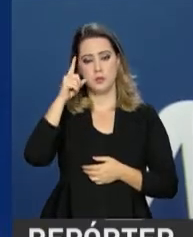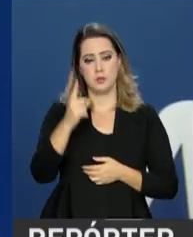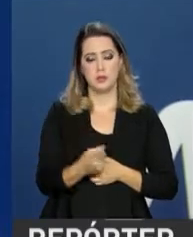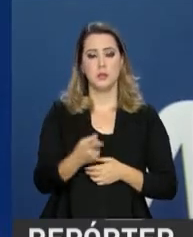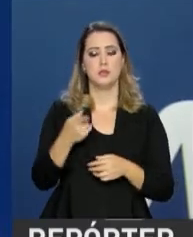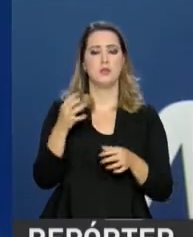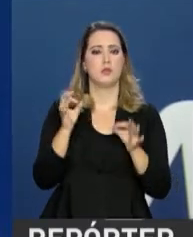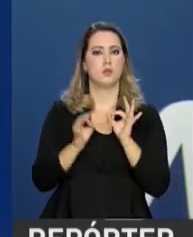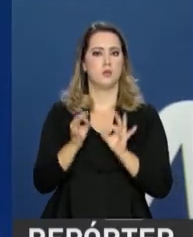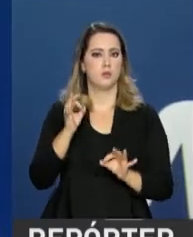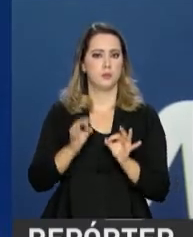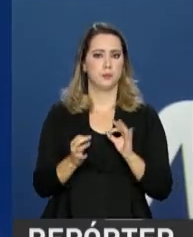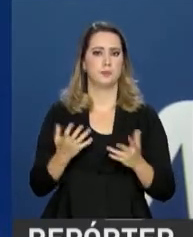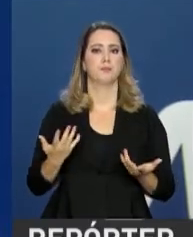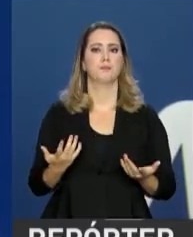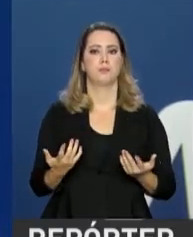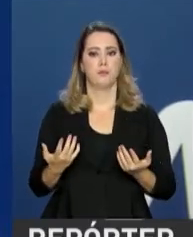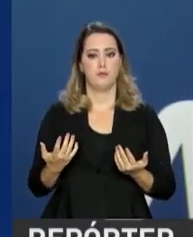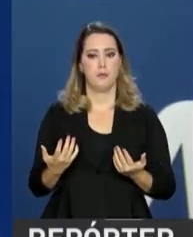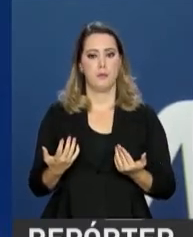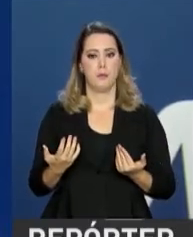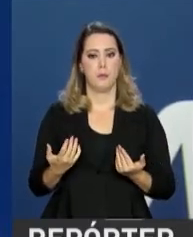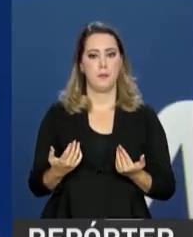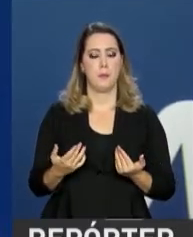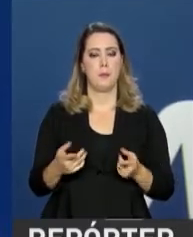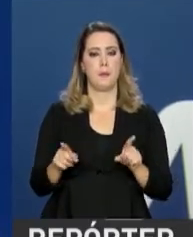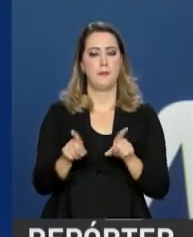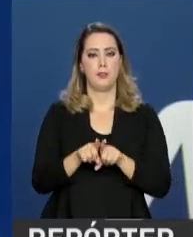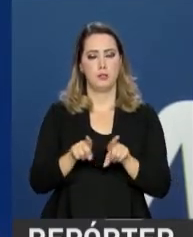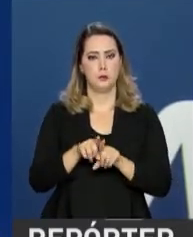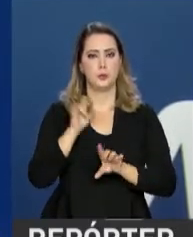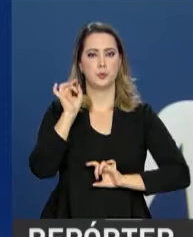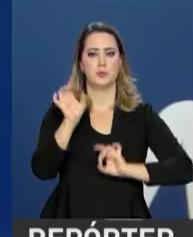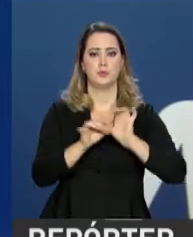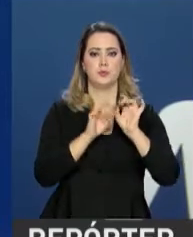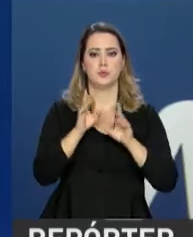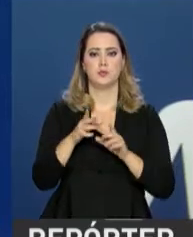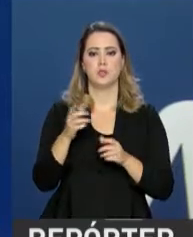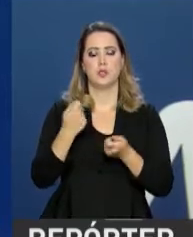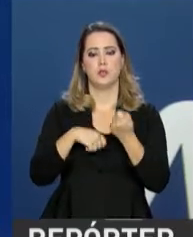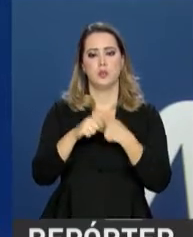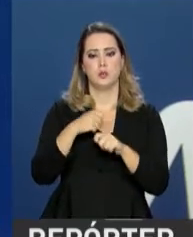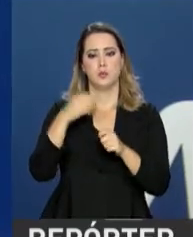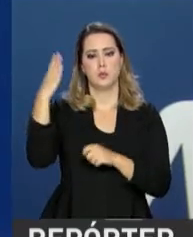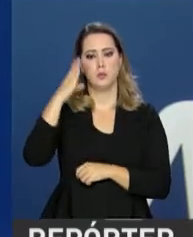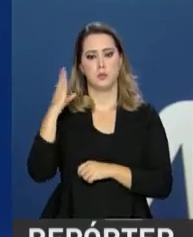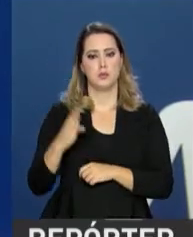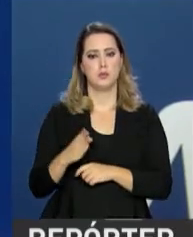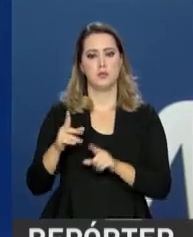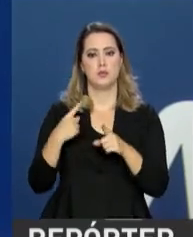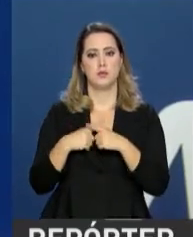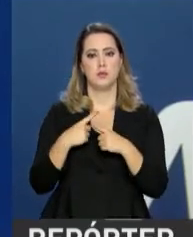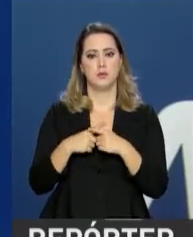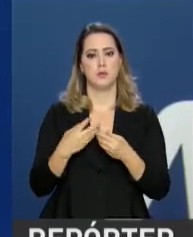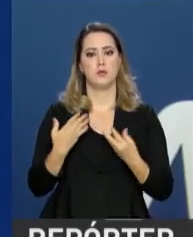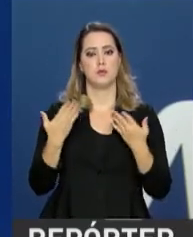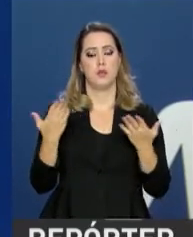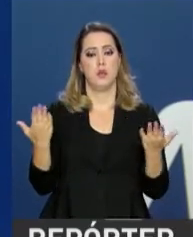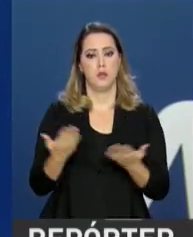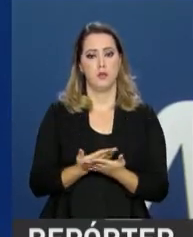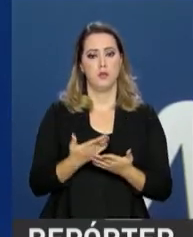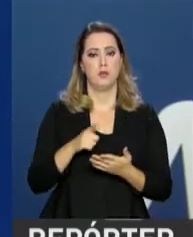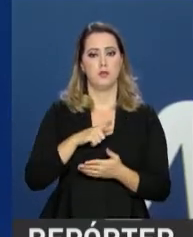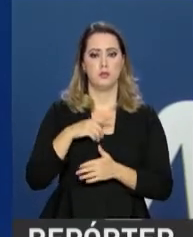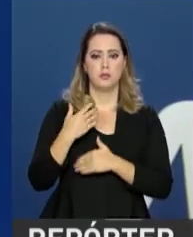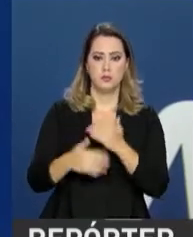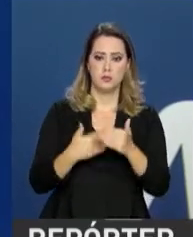decisão, a determinada decisão judicial. E, em especial, ganha a economia brasileira, que passa agora